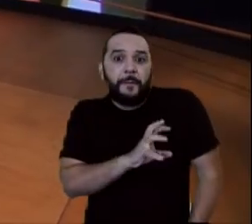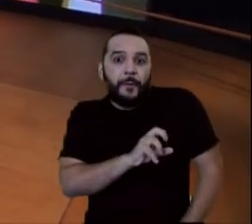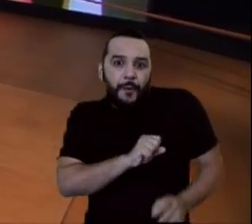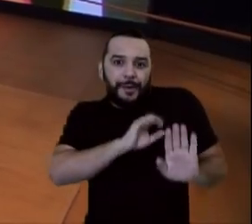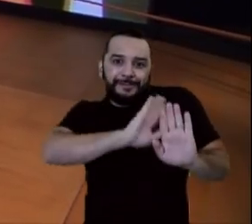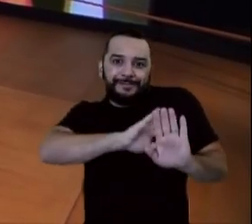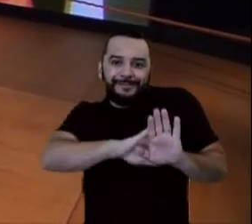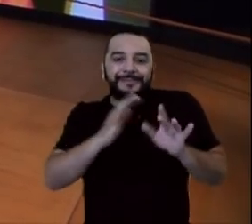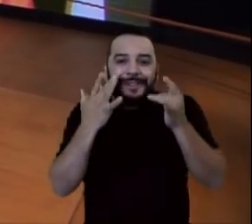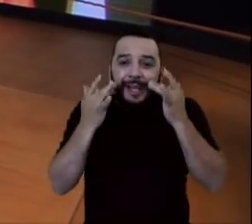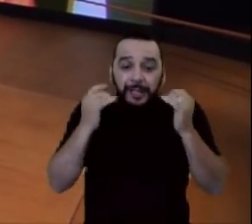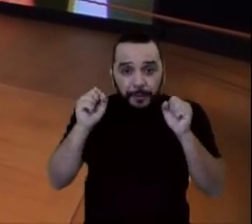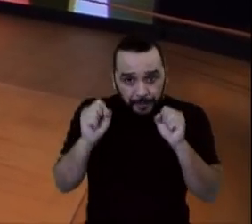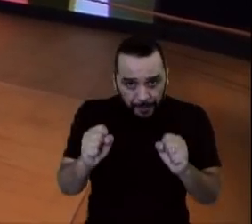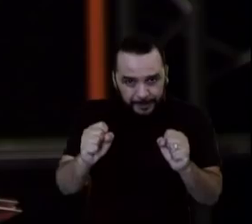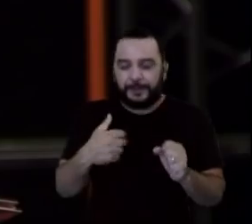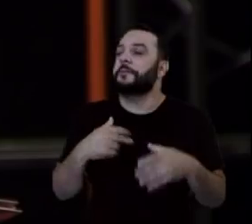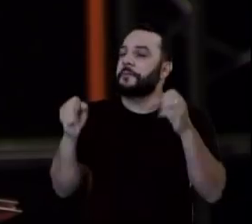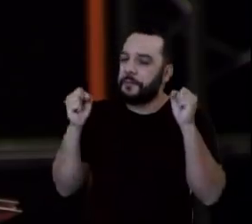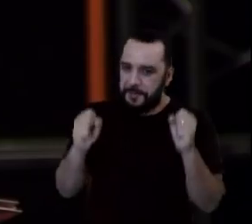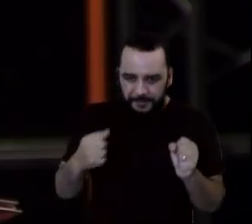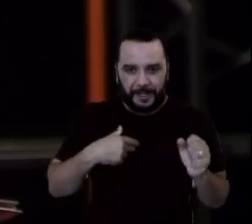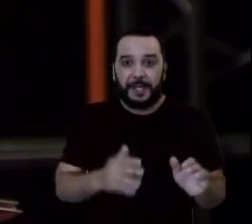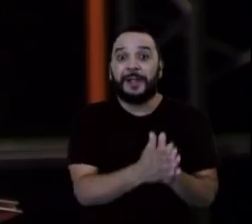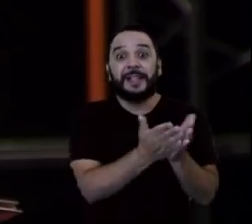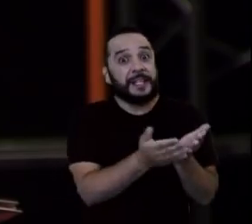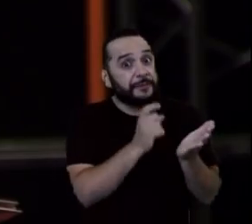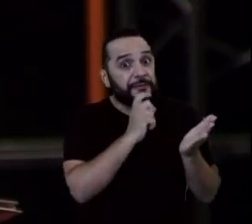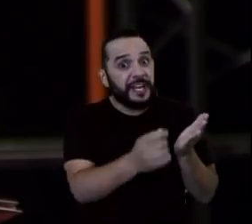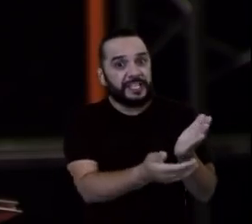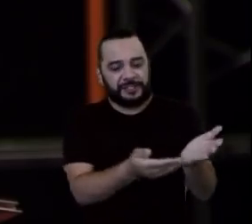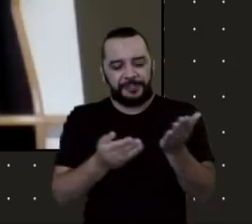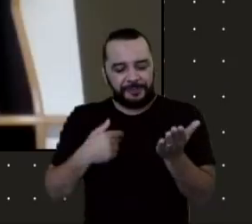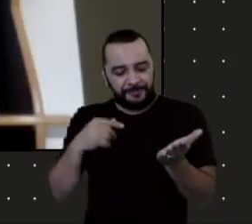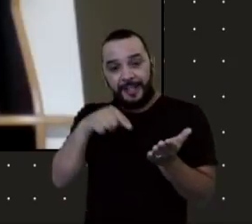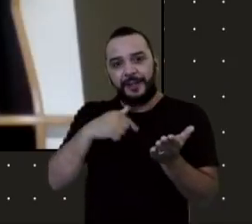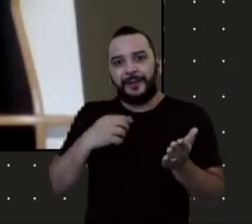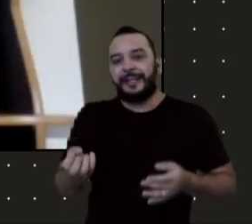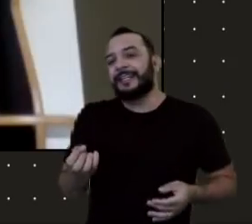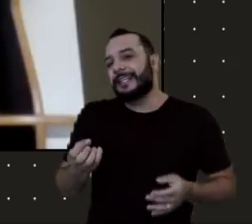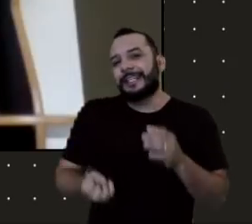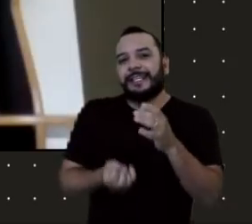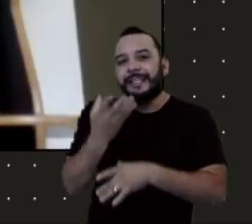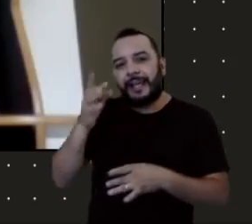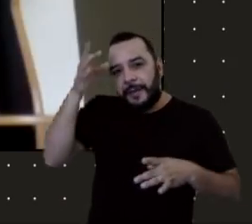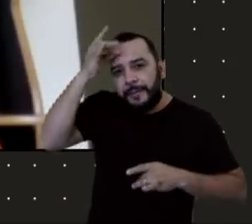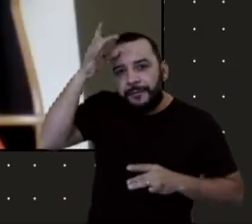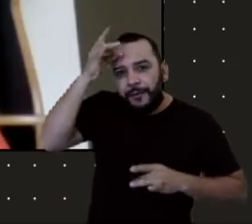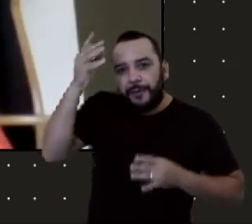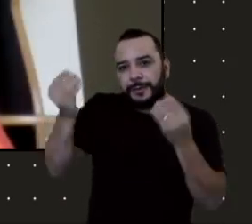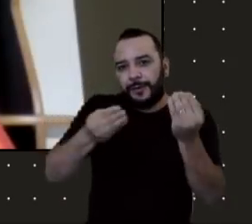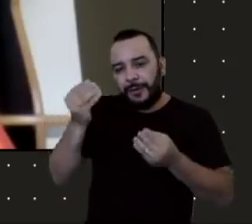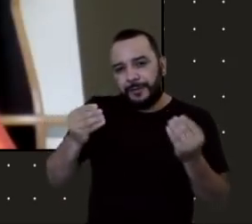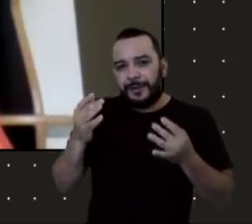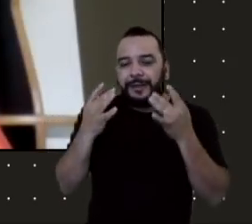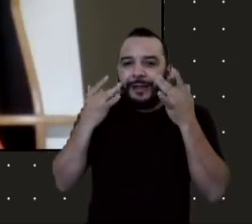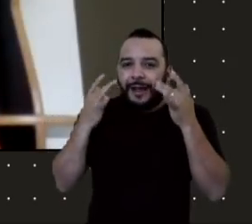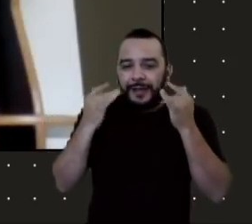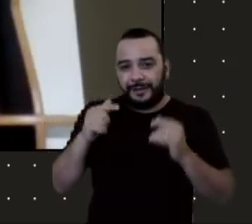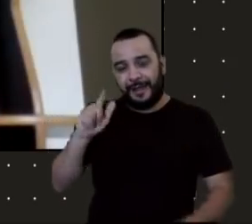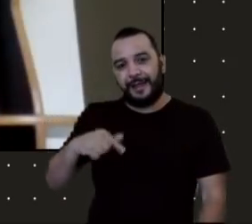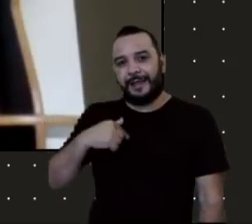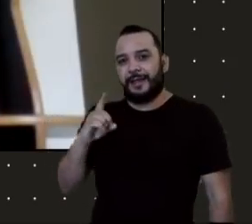Posso? Pode fazer o que você quiser. Aí eu peguei esse material e então criei uma primeira performance sobre essa